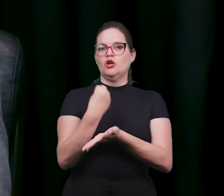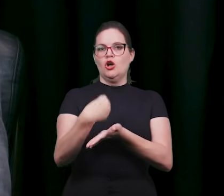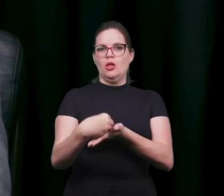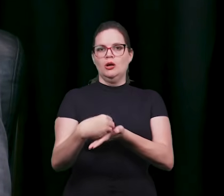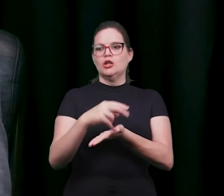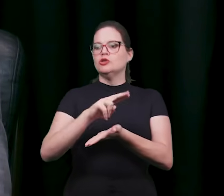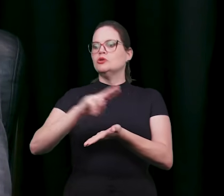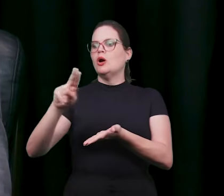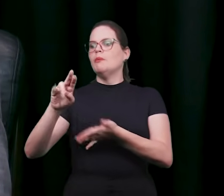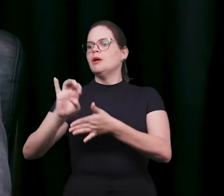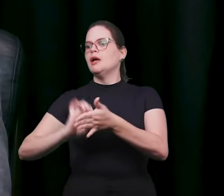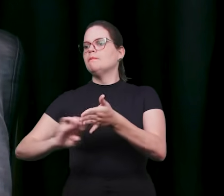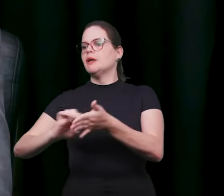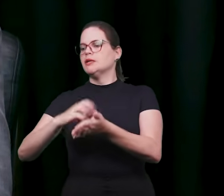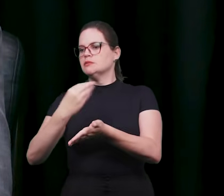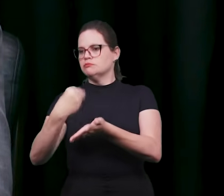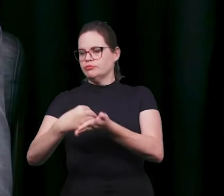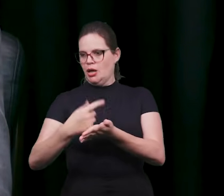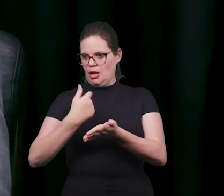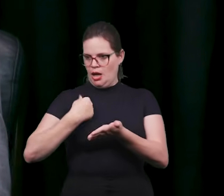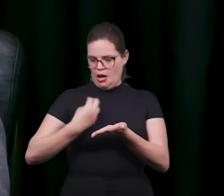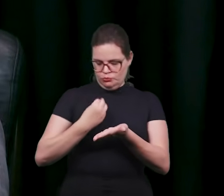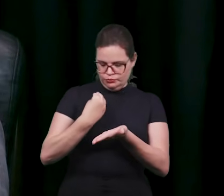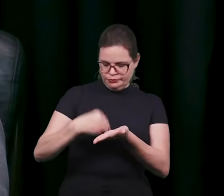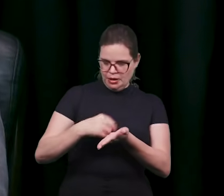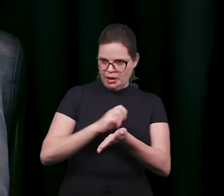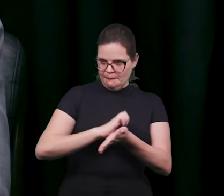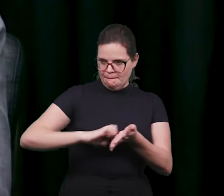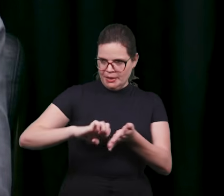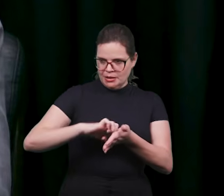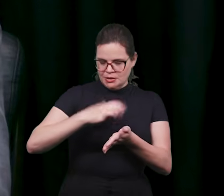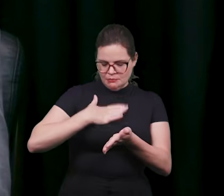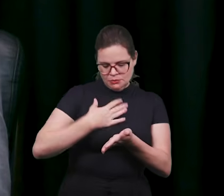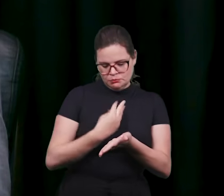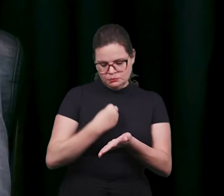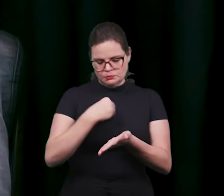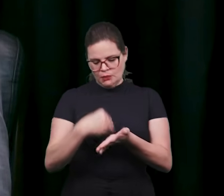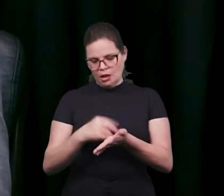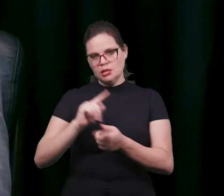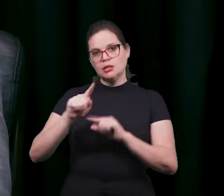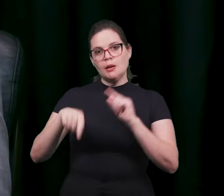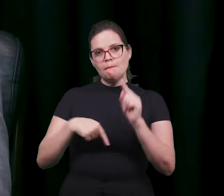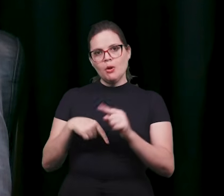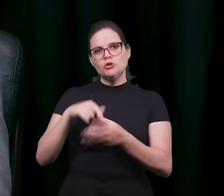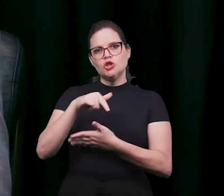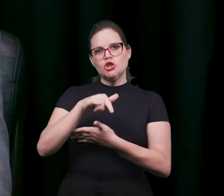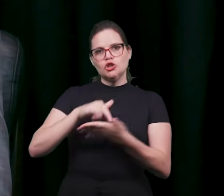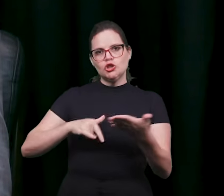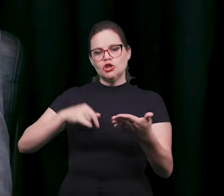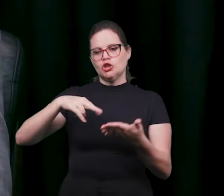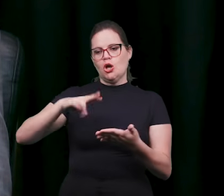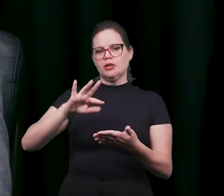que eu emita uma nota fiscal, e é uma segurança para você que recebe e é uma